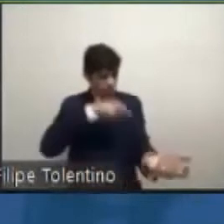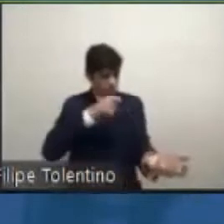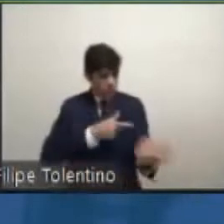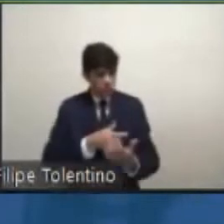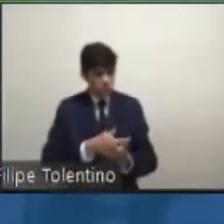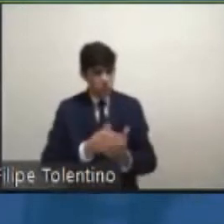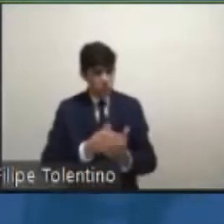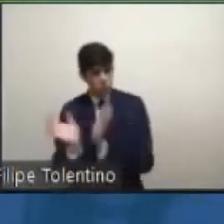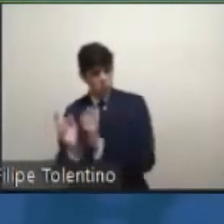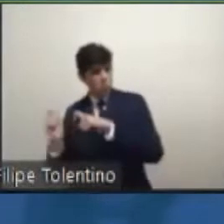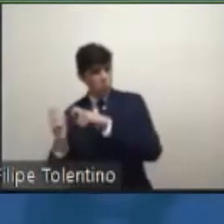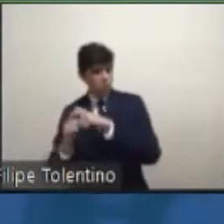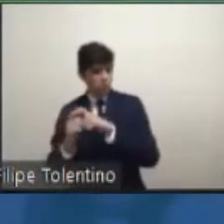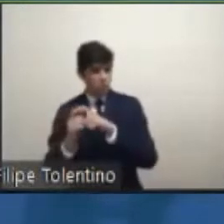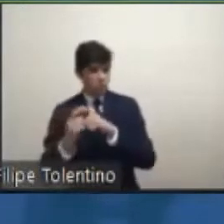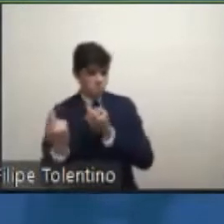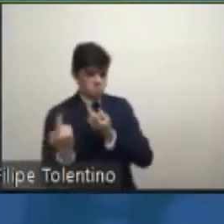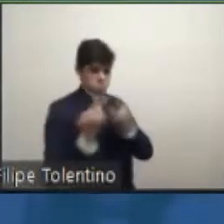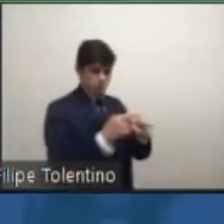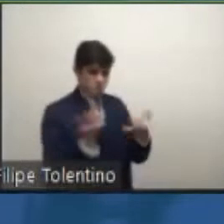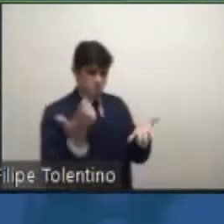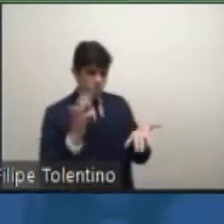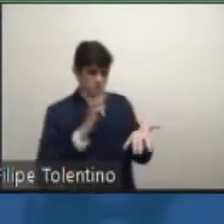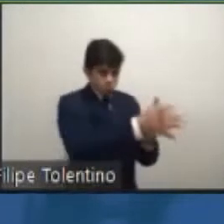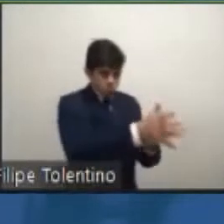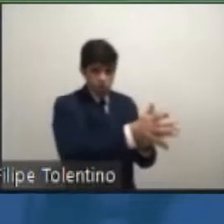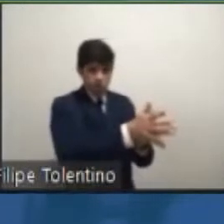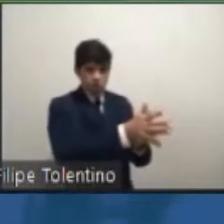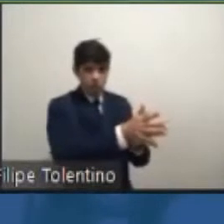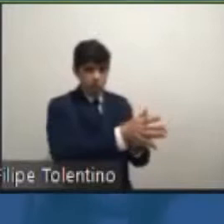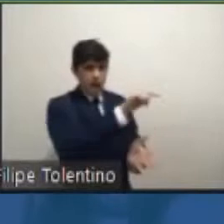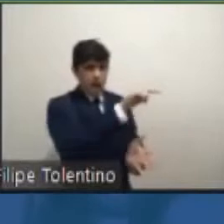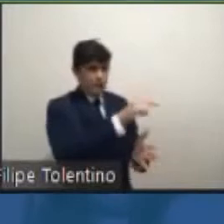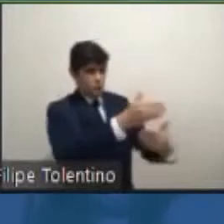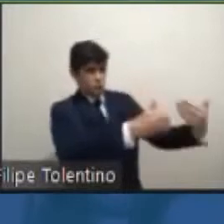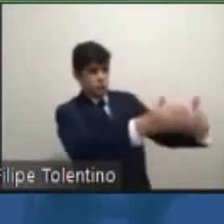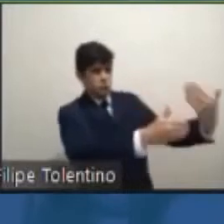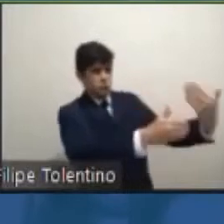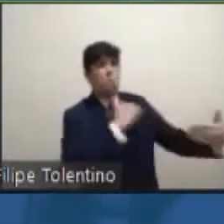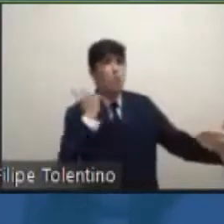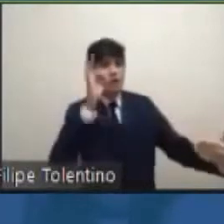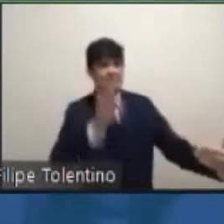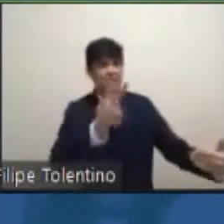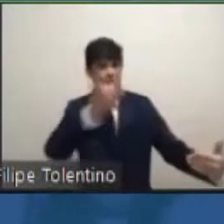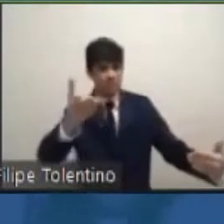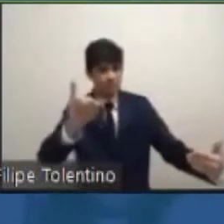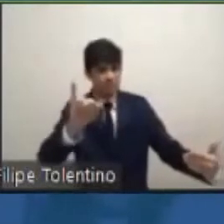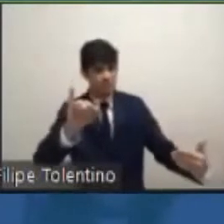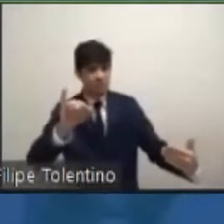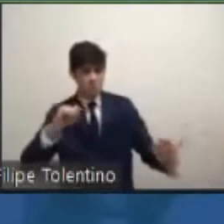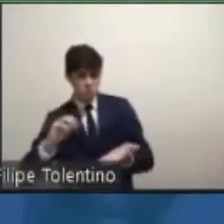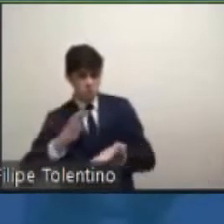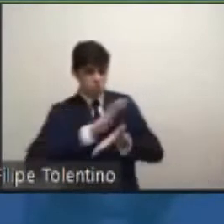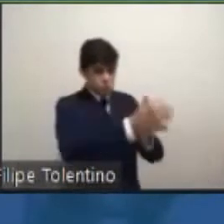transfusão de sangue contra a vontade dele, mesmo em risco iminente de vida. Também nessa ADPF foi considerada a possibilidade de dar